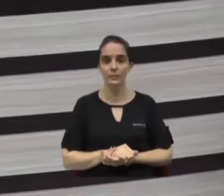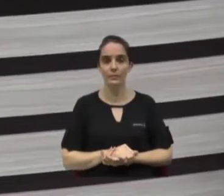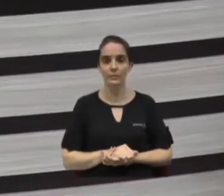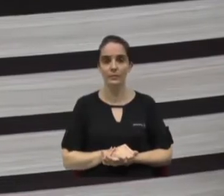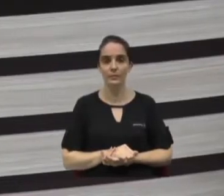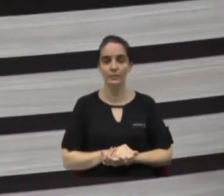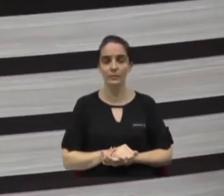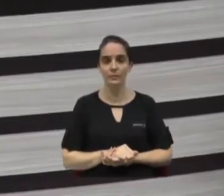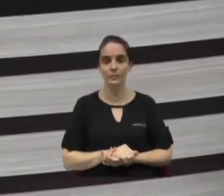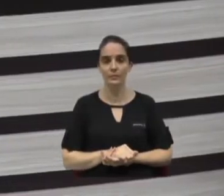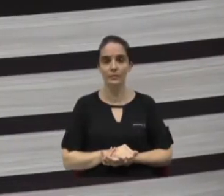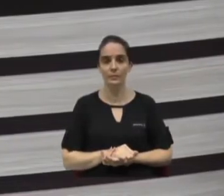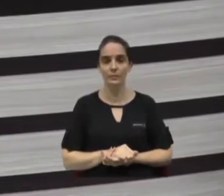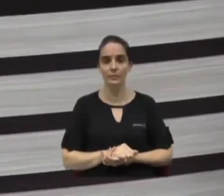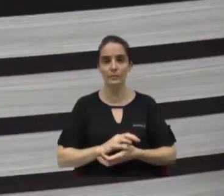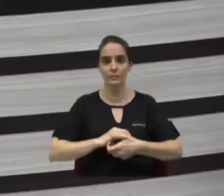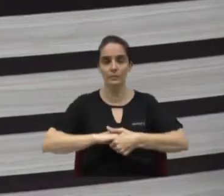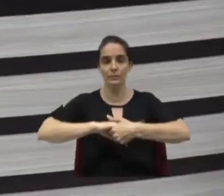Parabenizar